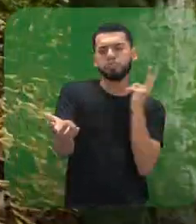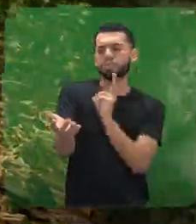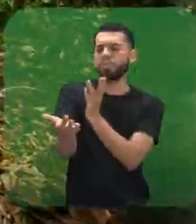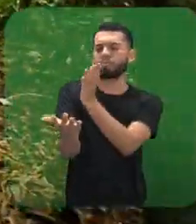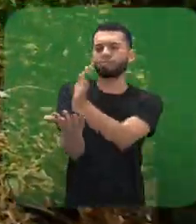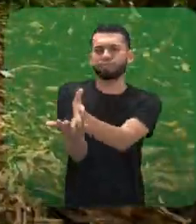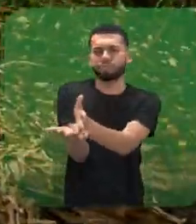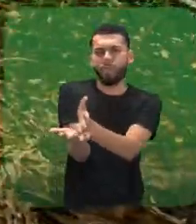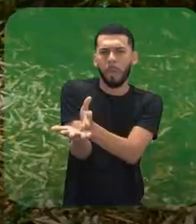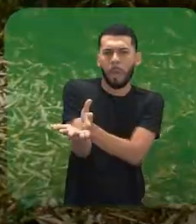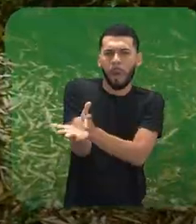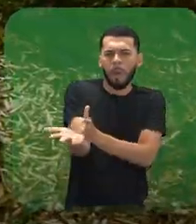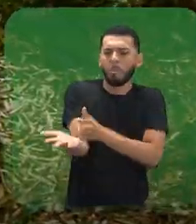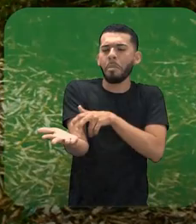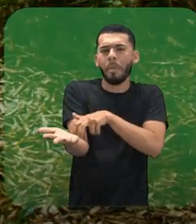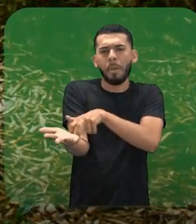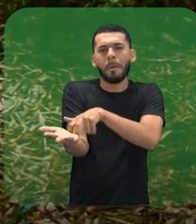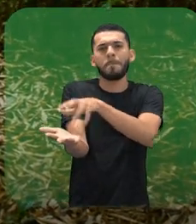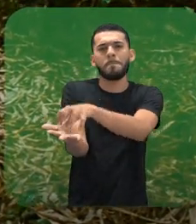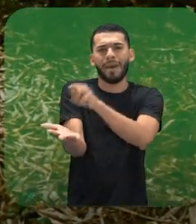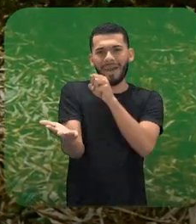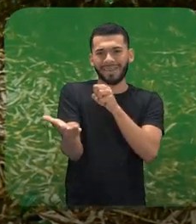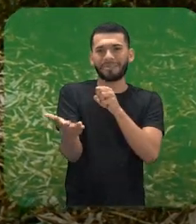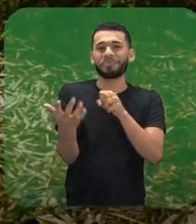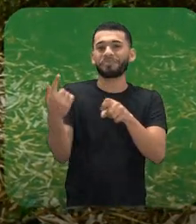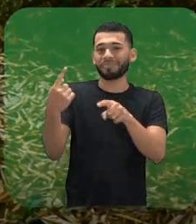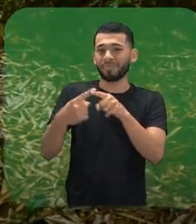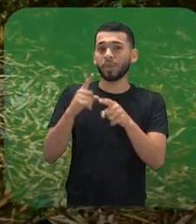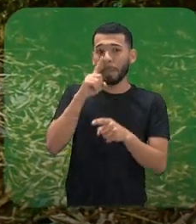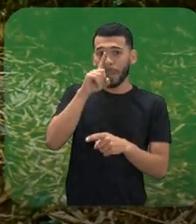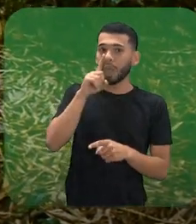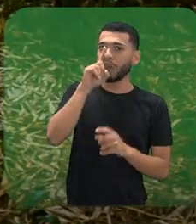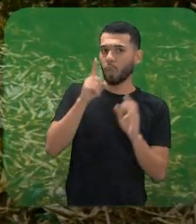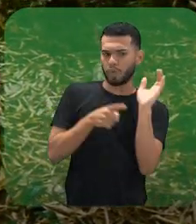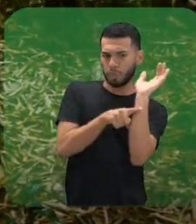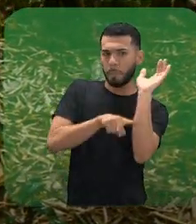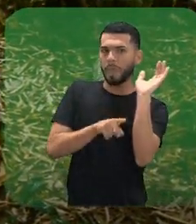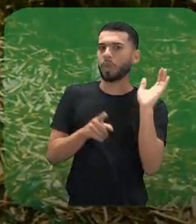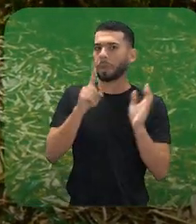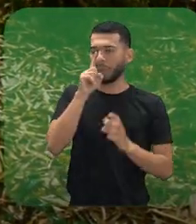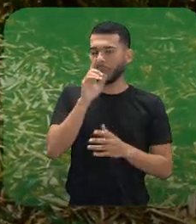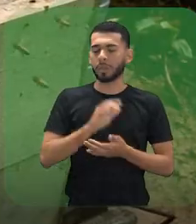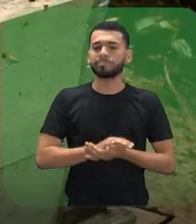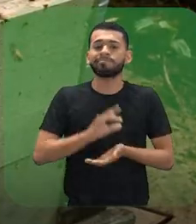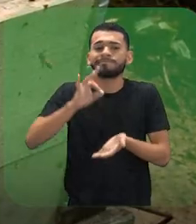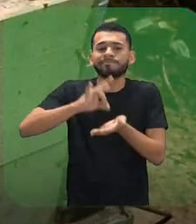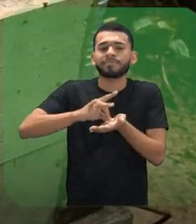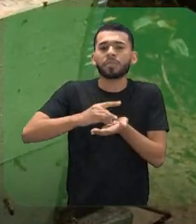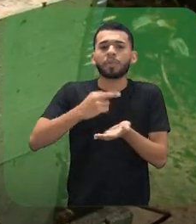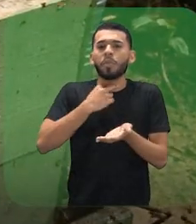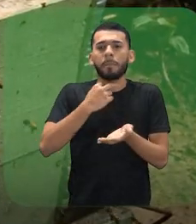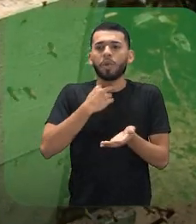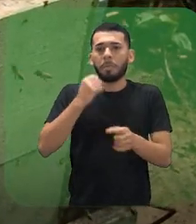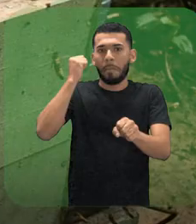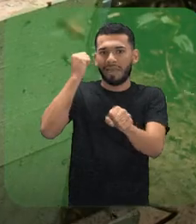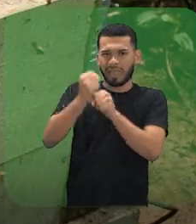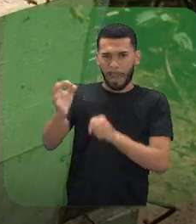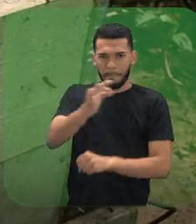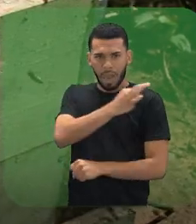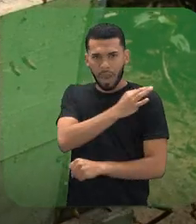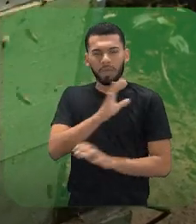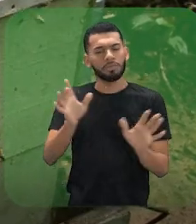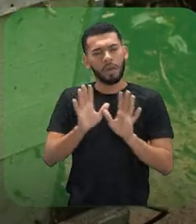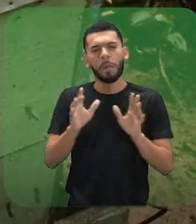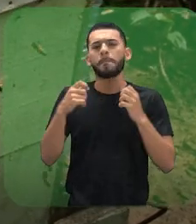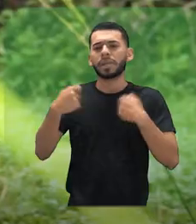Derrubemos. E tem que rachar, né? Porque aquele espinho é perigoso. Que na verdade não pode eliminar as abelhas, né? Tem que